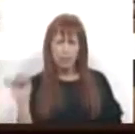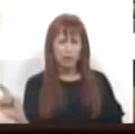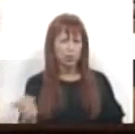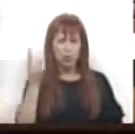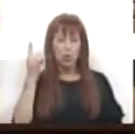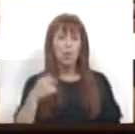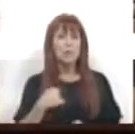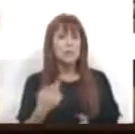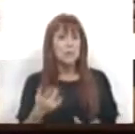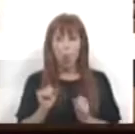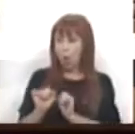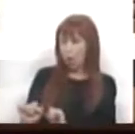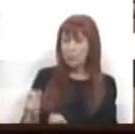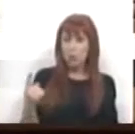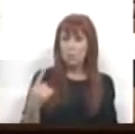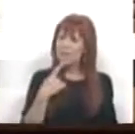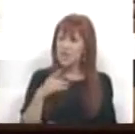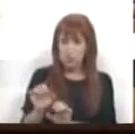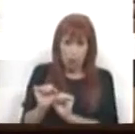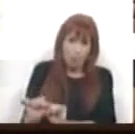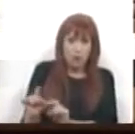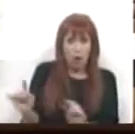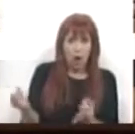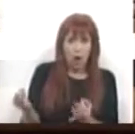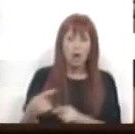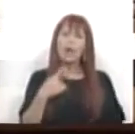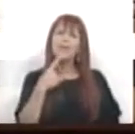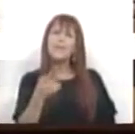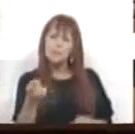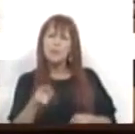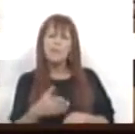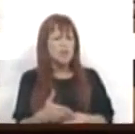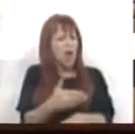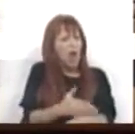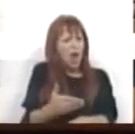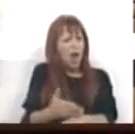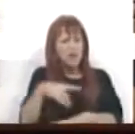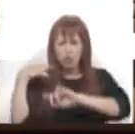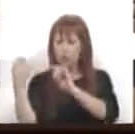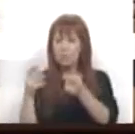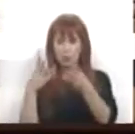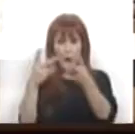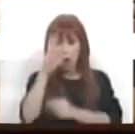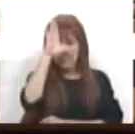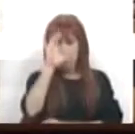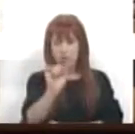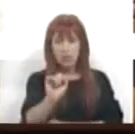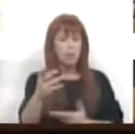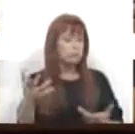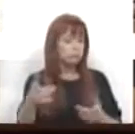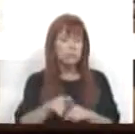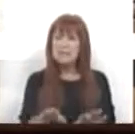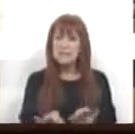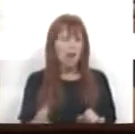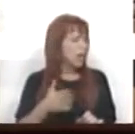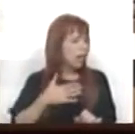normal de uma oposição que se diz como tal se anuncie ainda antes do debate do Orçamento de Estado